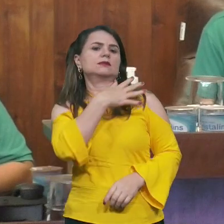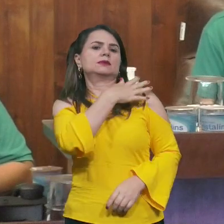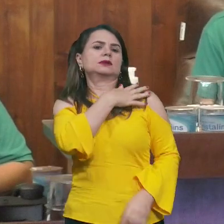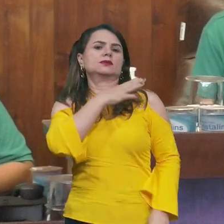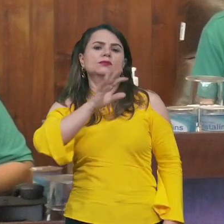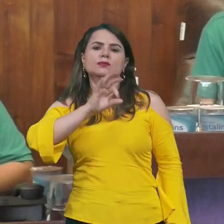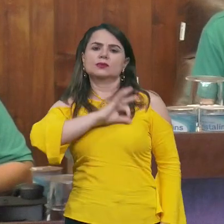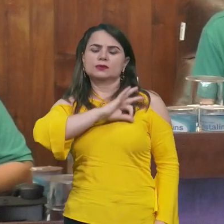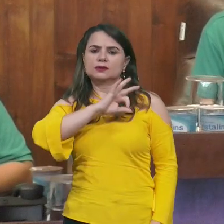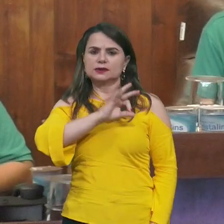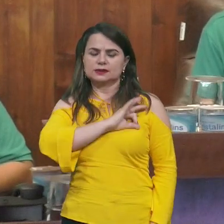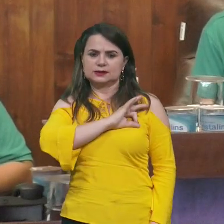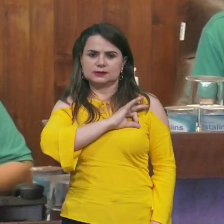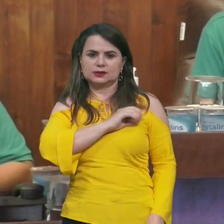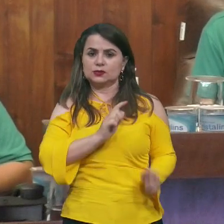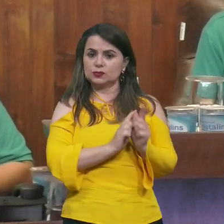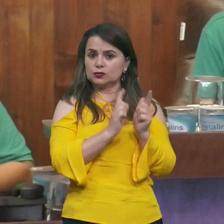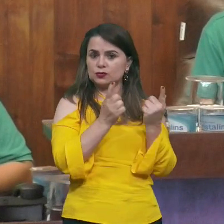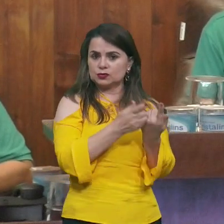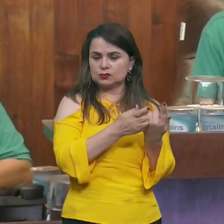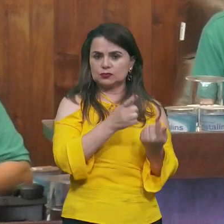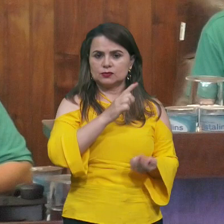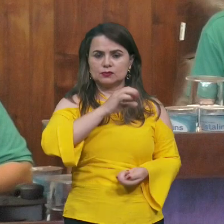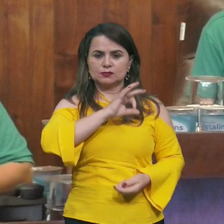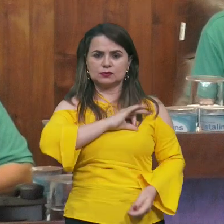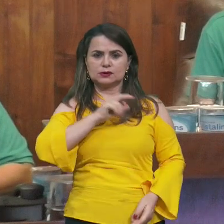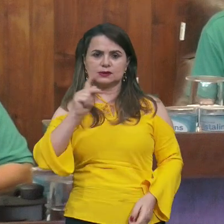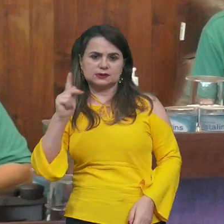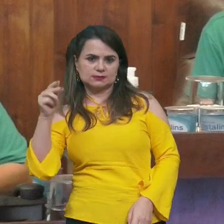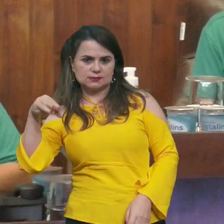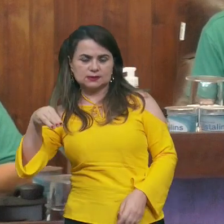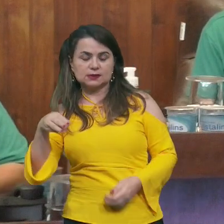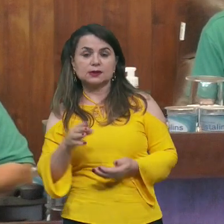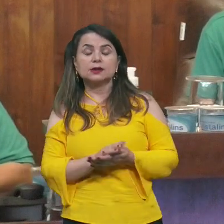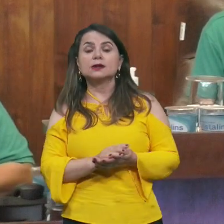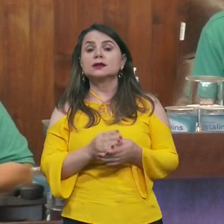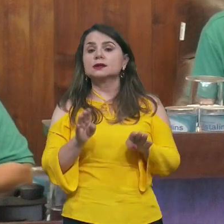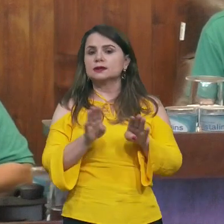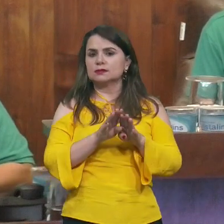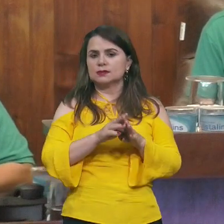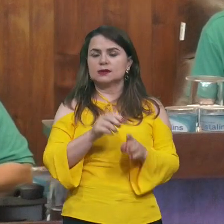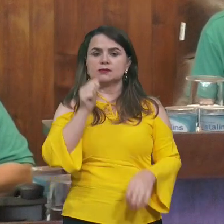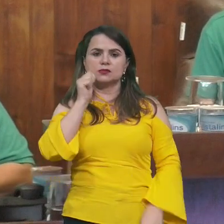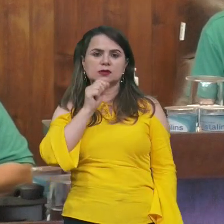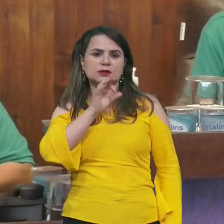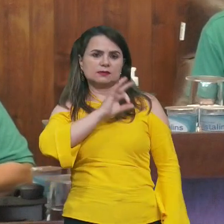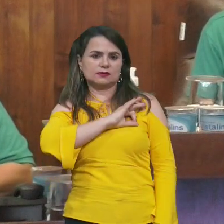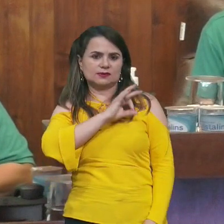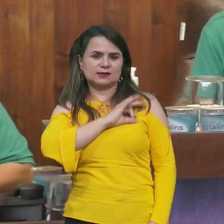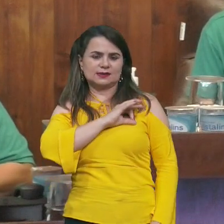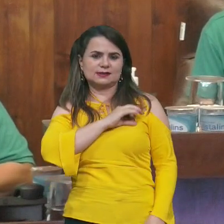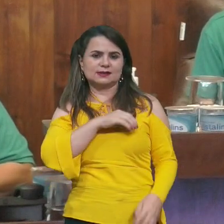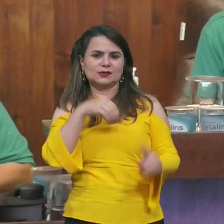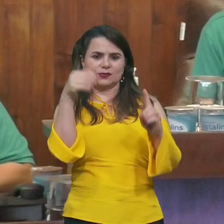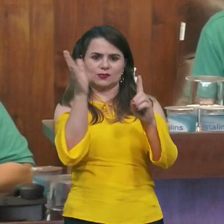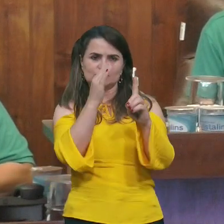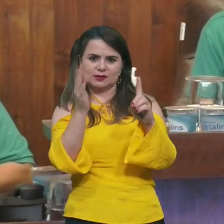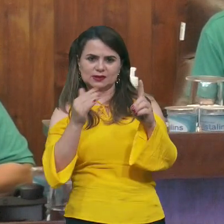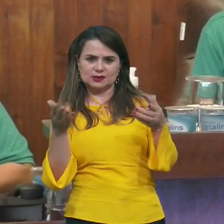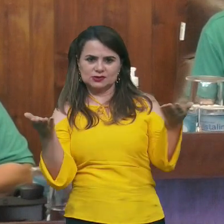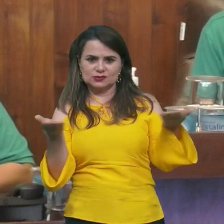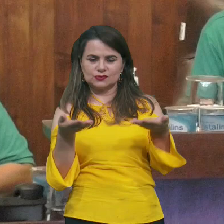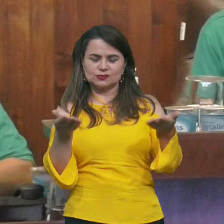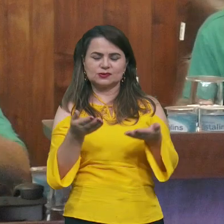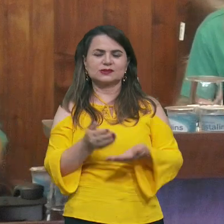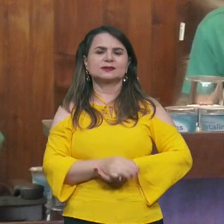1ª Companhia do 9º Batalhão da Polícia Militar. Em nome de todas as policiais femininas, a nossa homenagem desta Câmara Municipal,